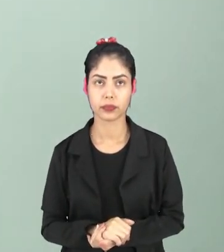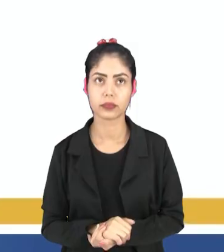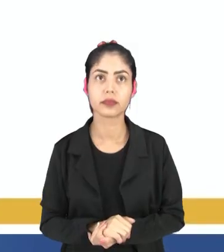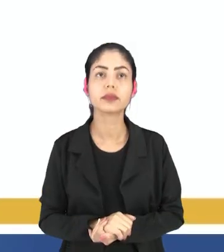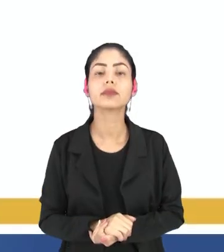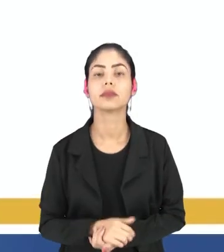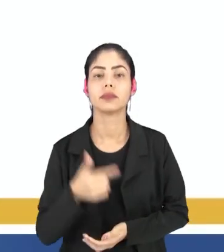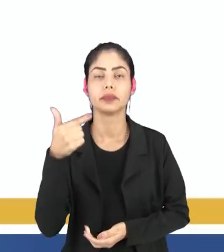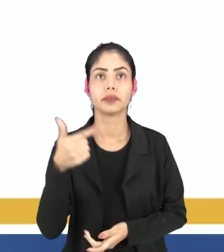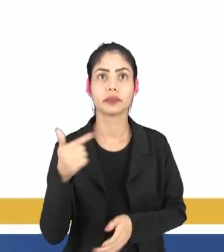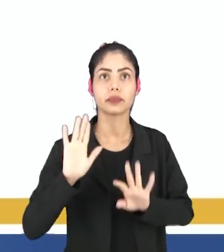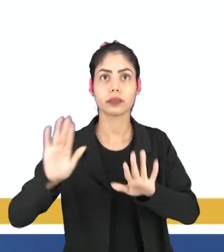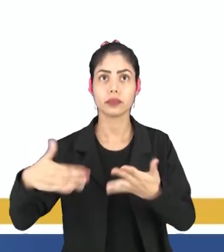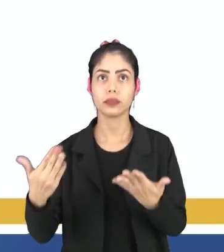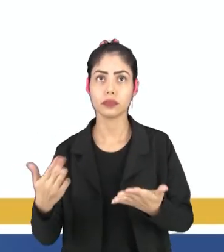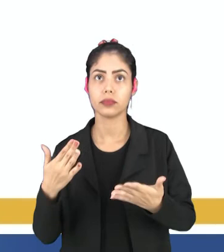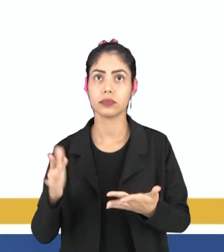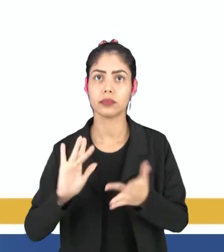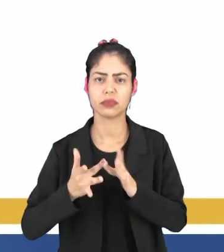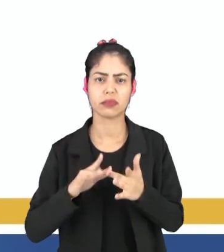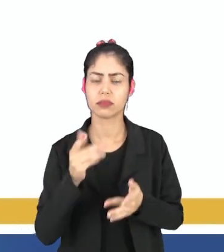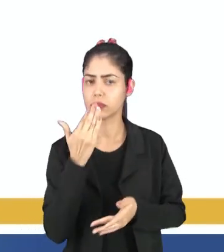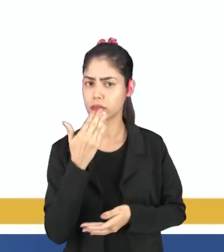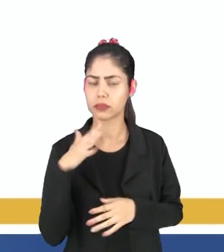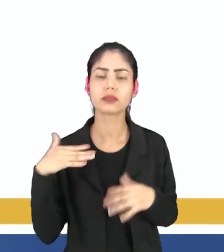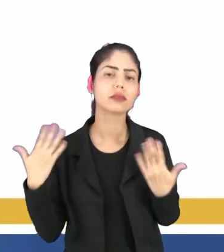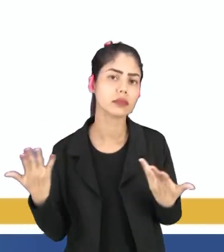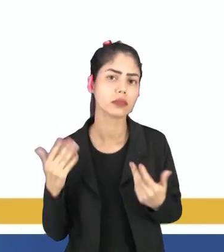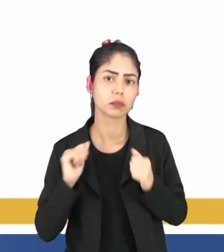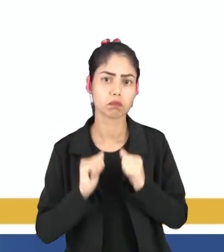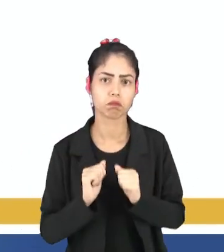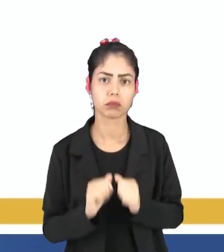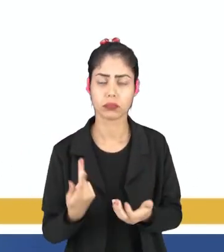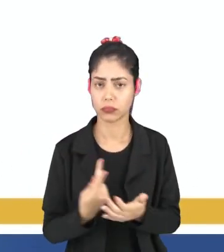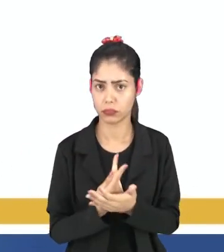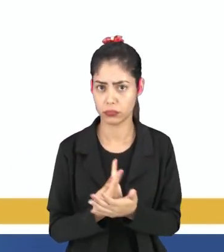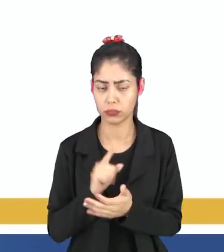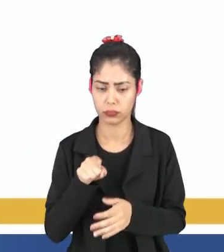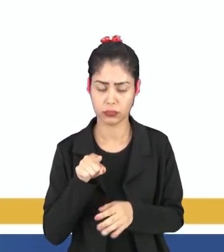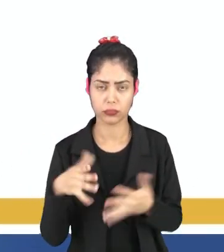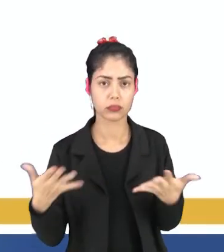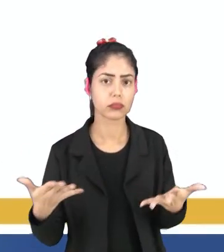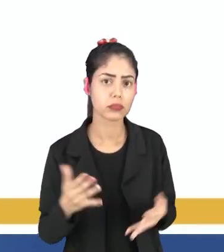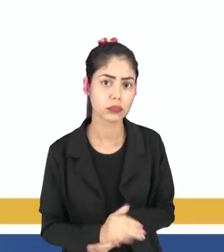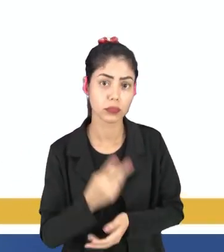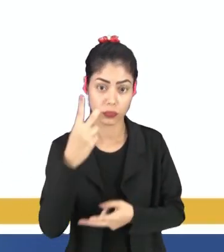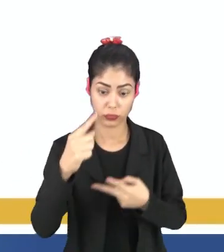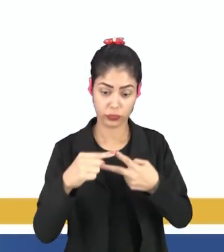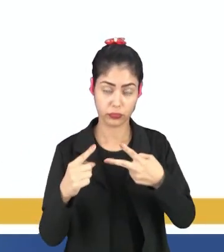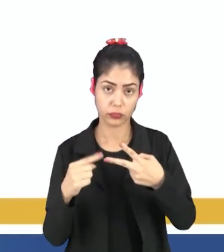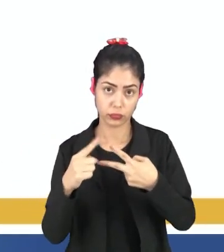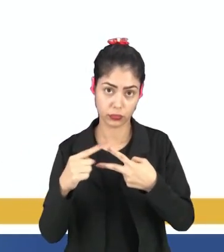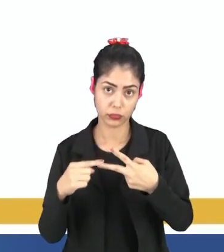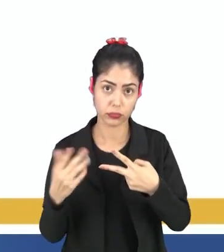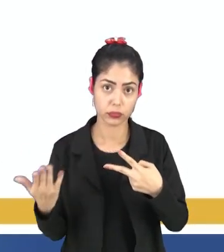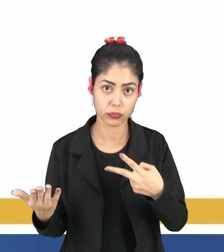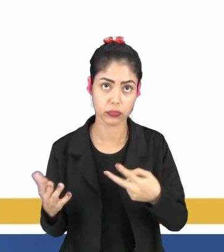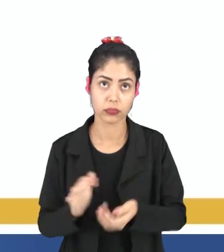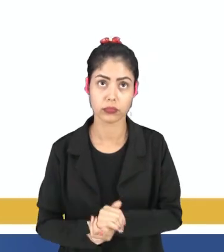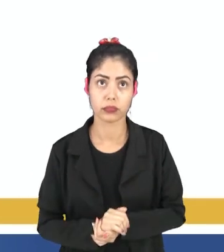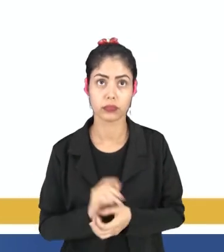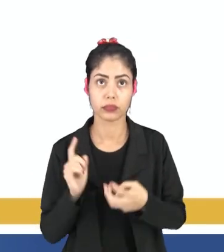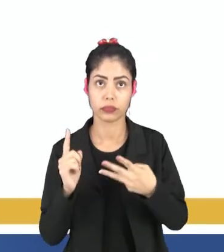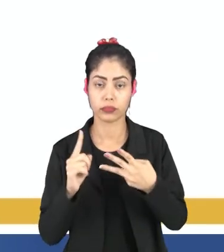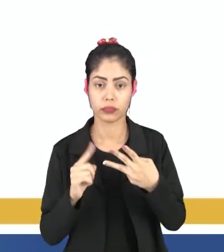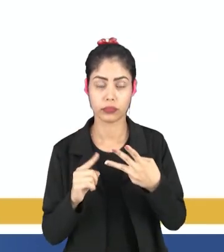Questão número 2. Quais são os tipos de contaminação em alimentos? O que pode contaminar um alimento? Falei para vocês os 2 tipos de agentes, né?